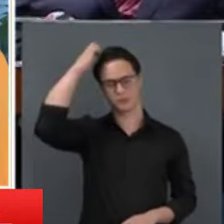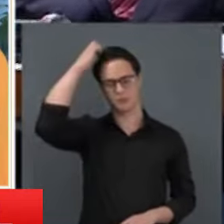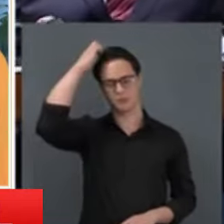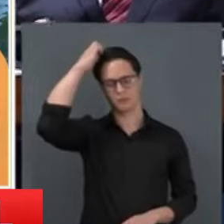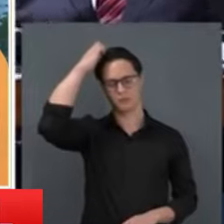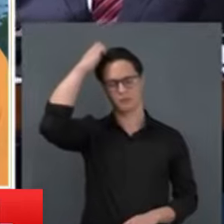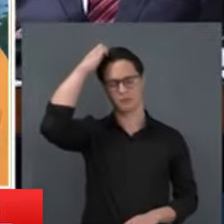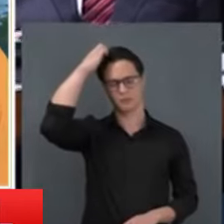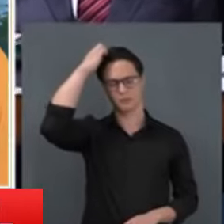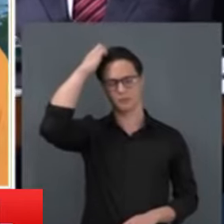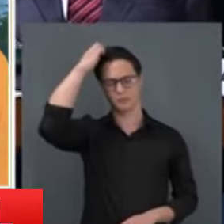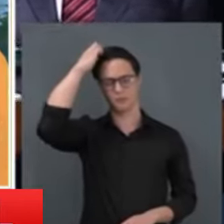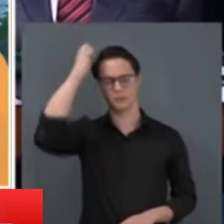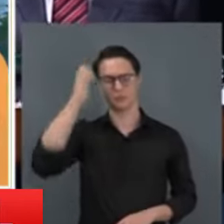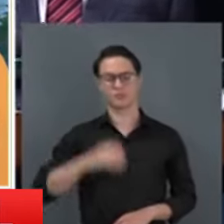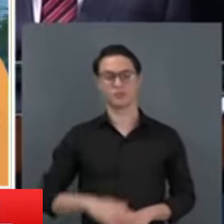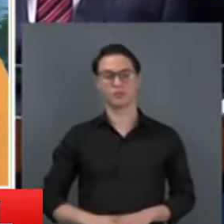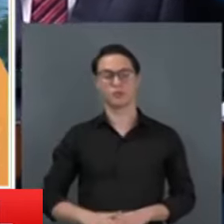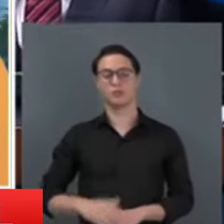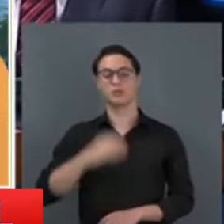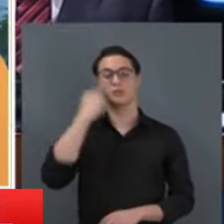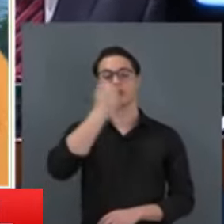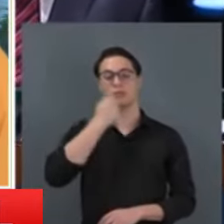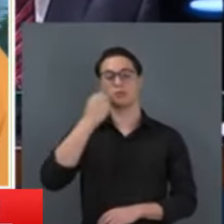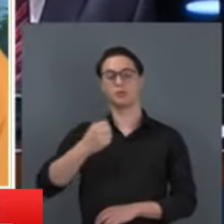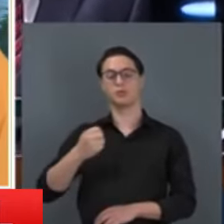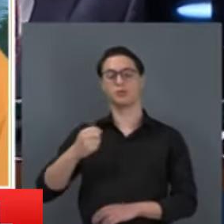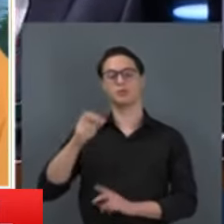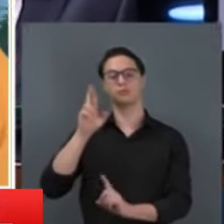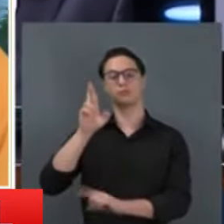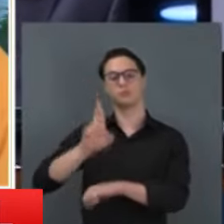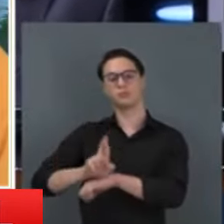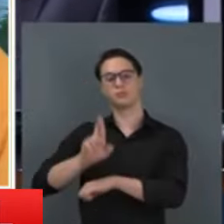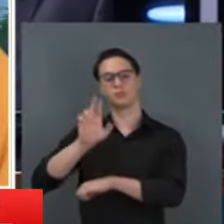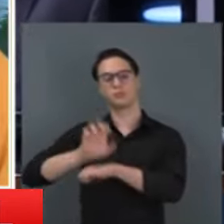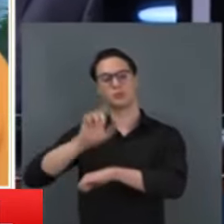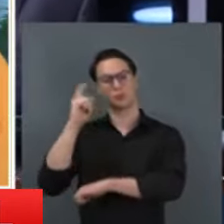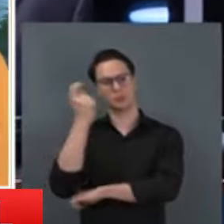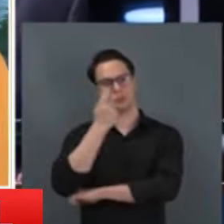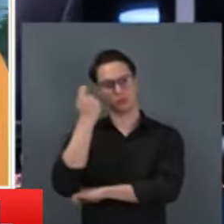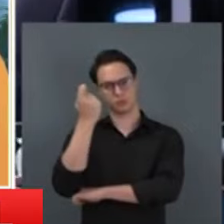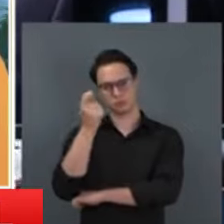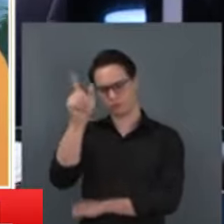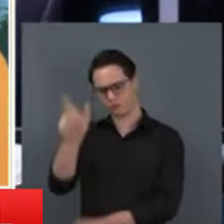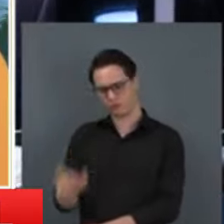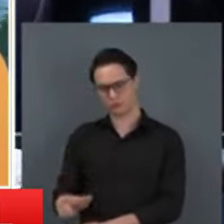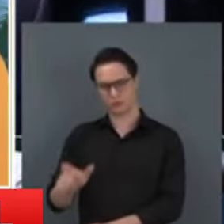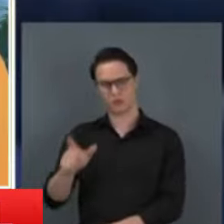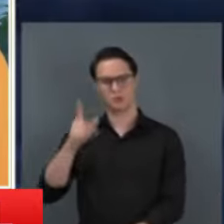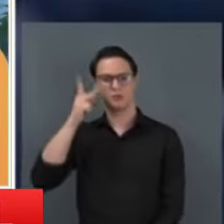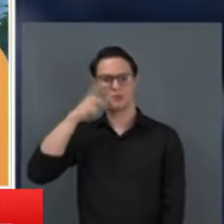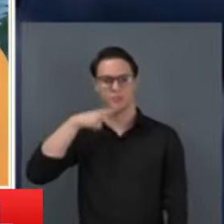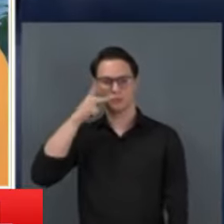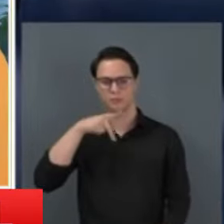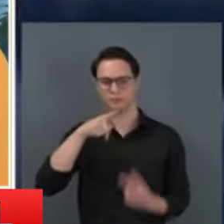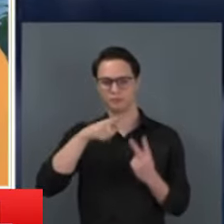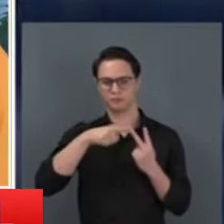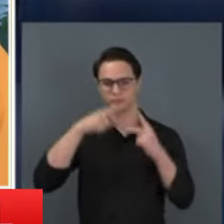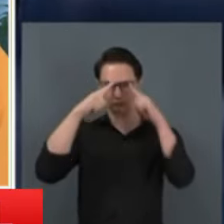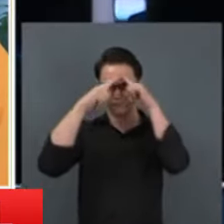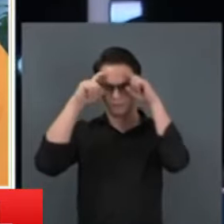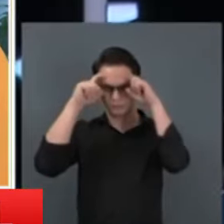liberar o recurso, o dinheiro, para que ele de fato chegue às mãos das prefeituras e do governo estadual de maneira